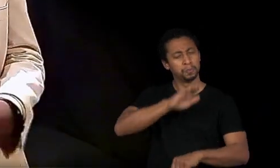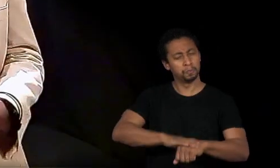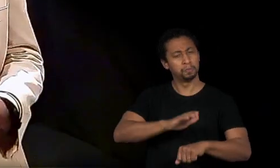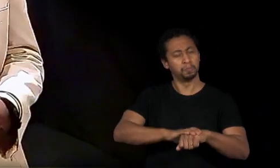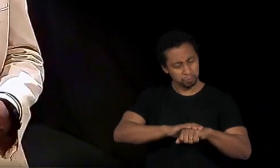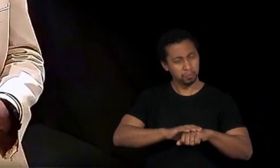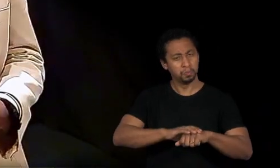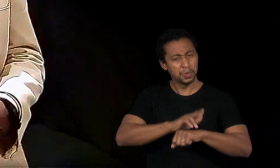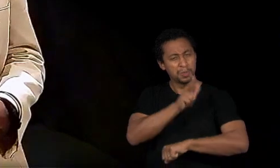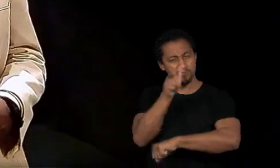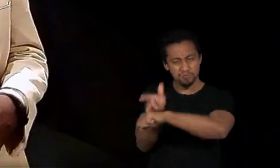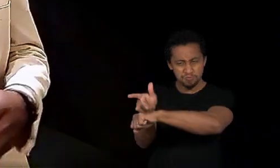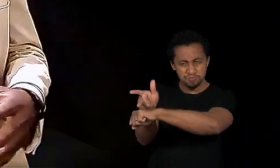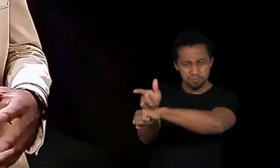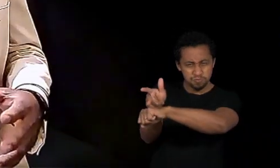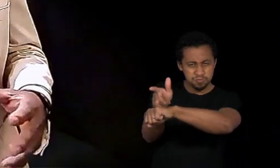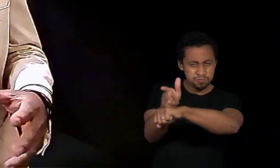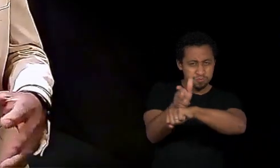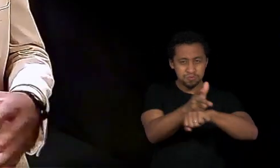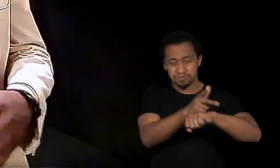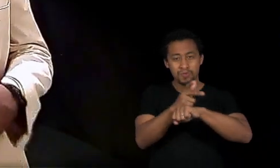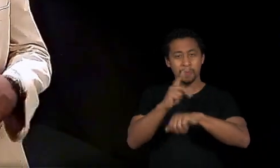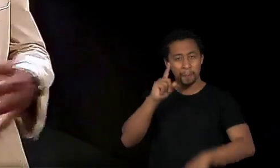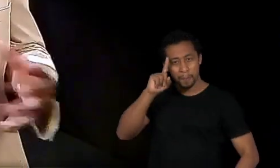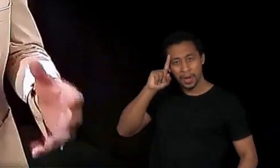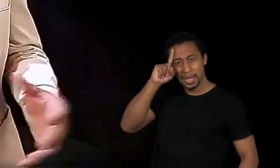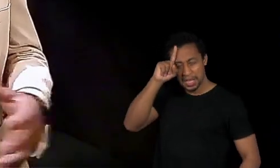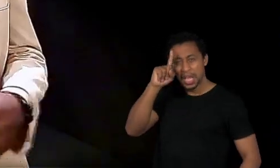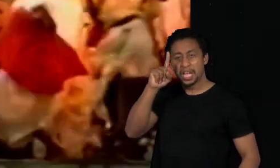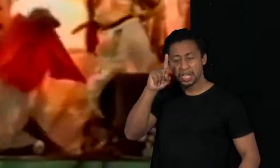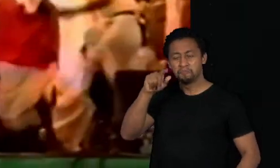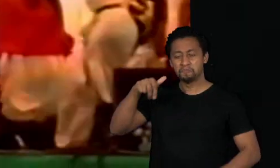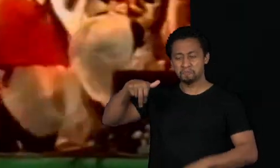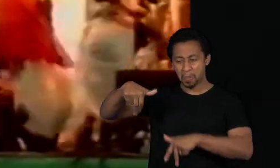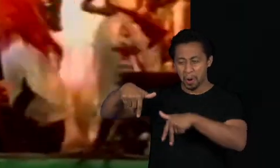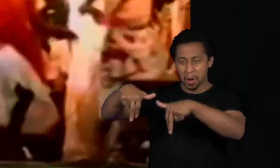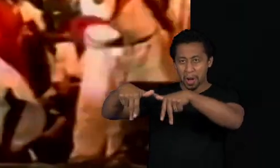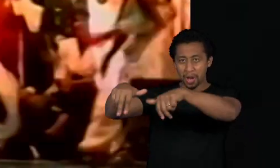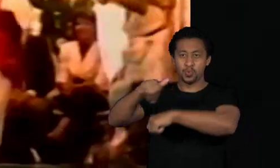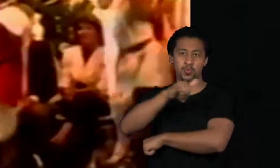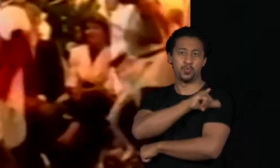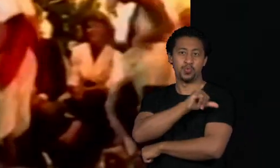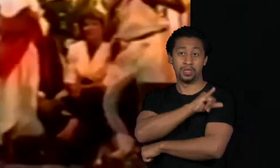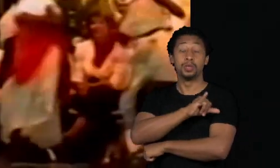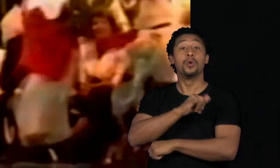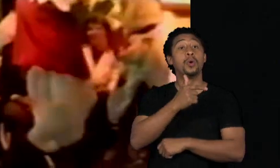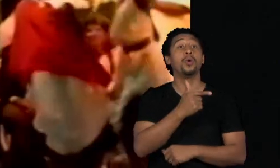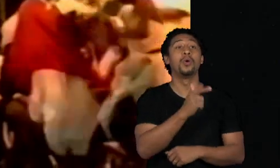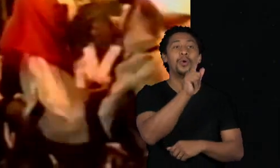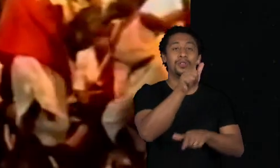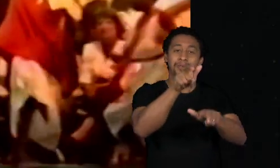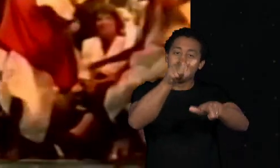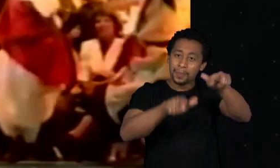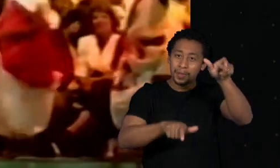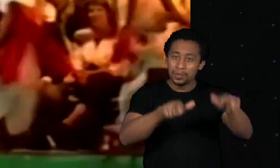Rio de Janeiro, onde ele foi recebido pelo movimento negro, artistas tops